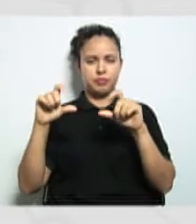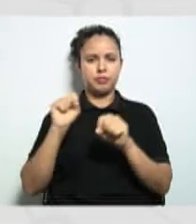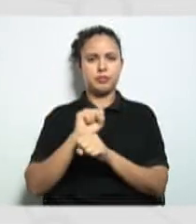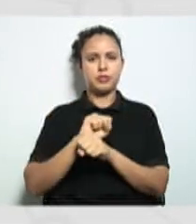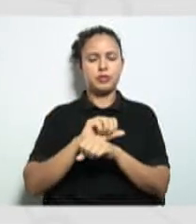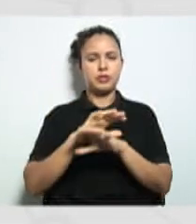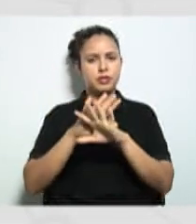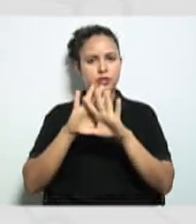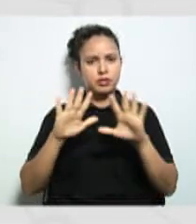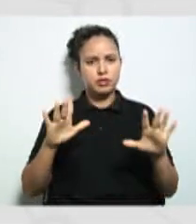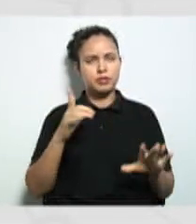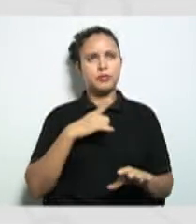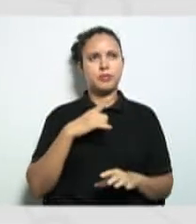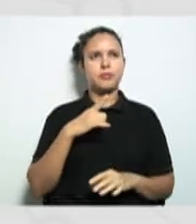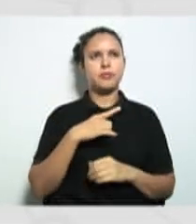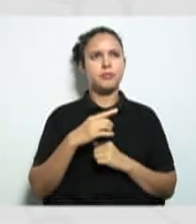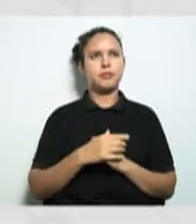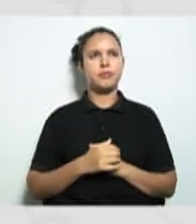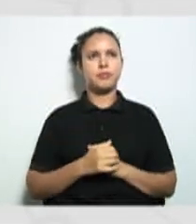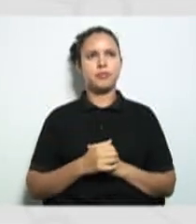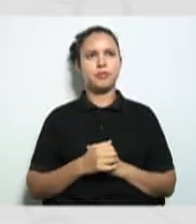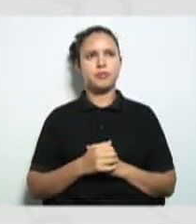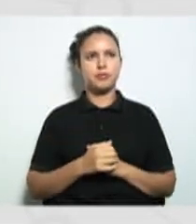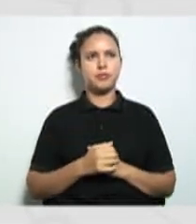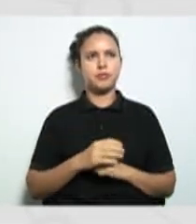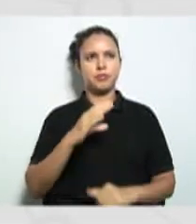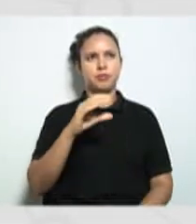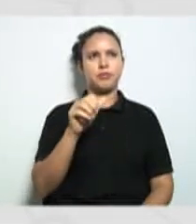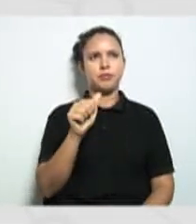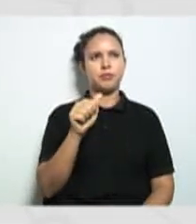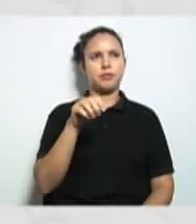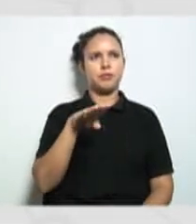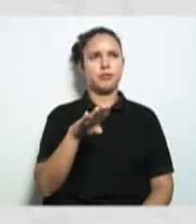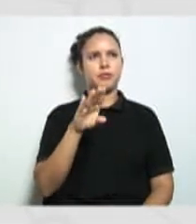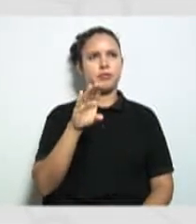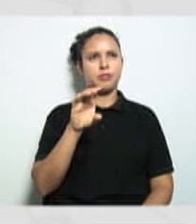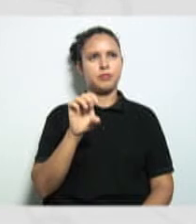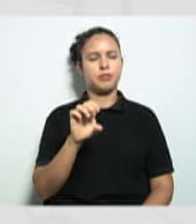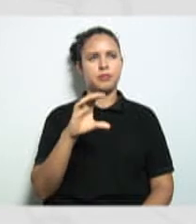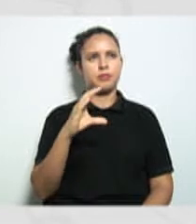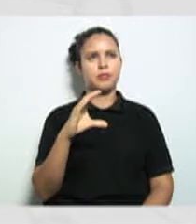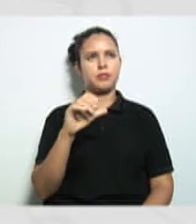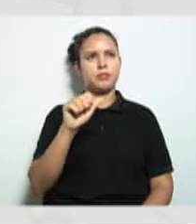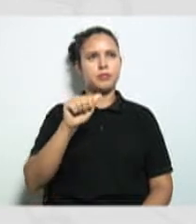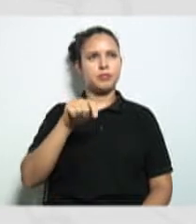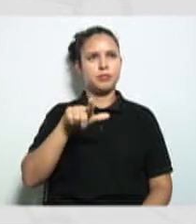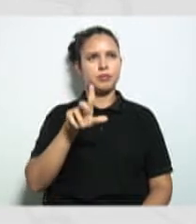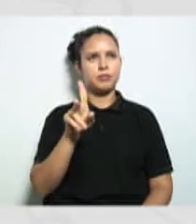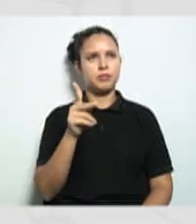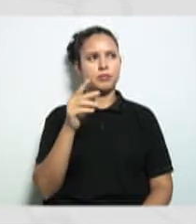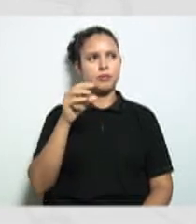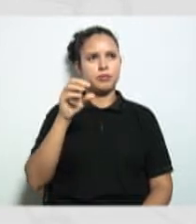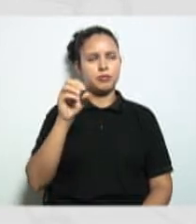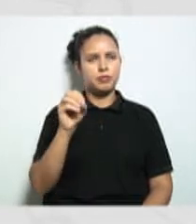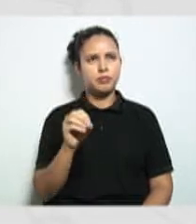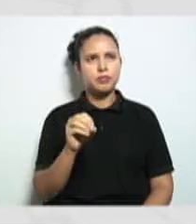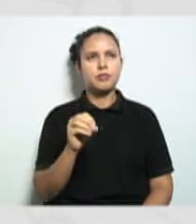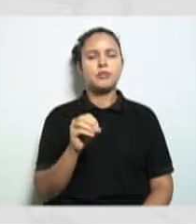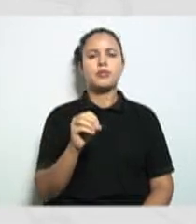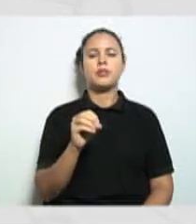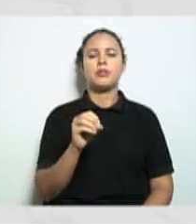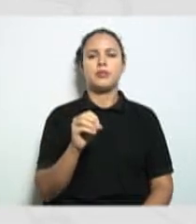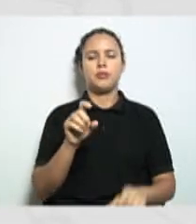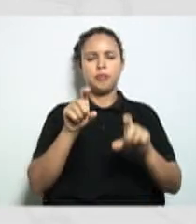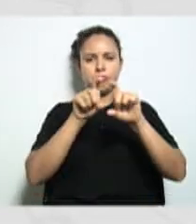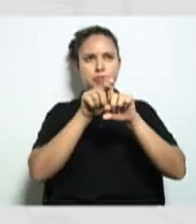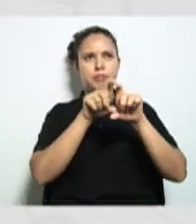clara, nós temos aqui cabeçalho ou topo, que foram as respostas que já foram faladas